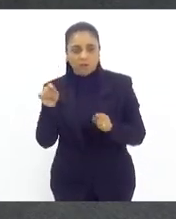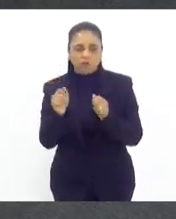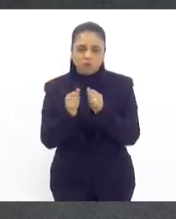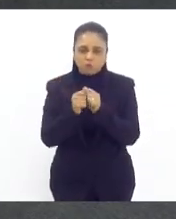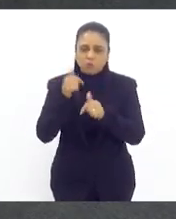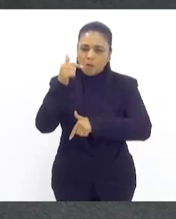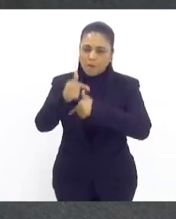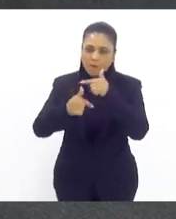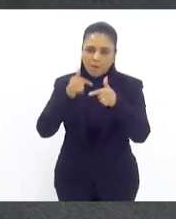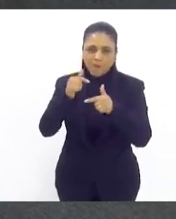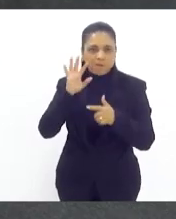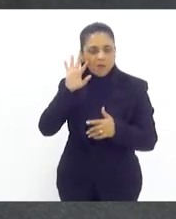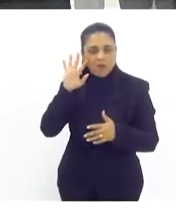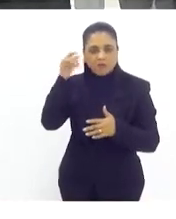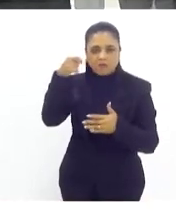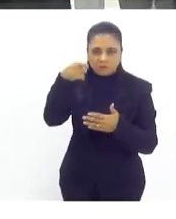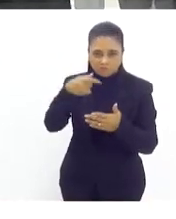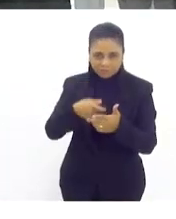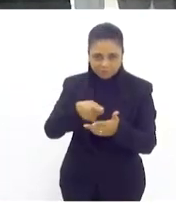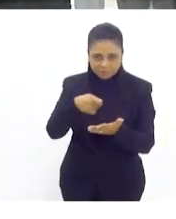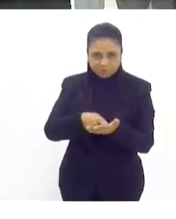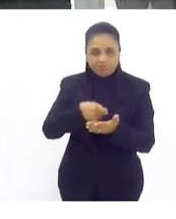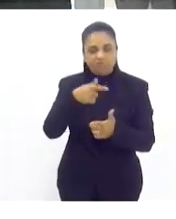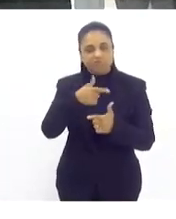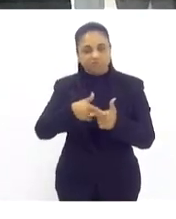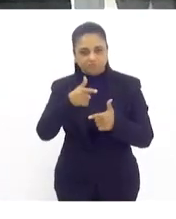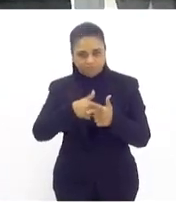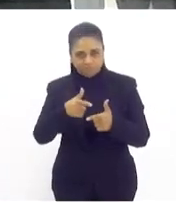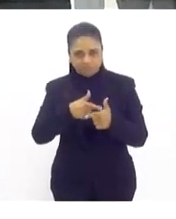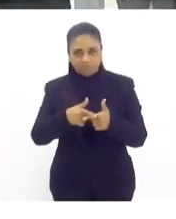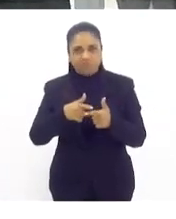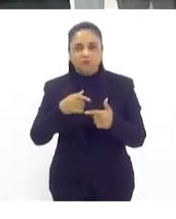desse problema um beijo no coração de vocês